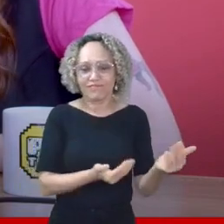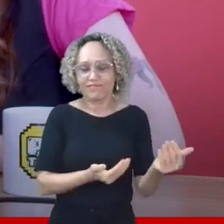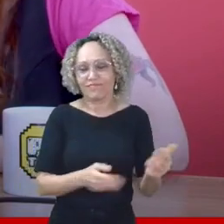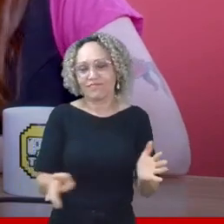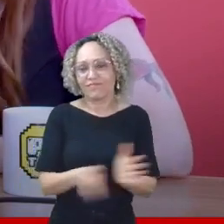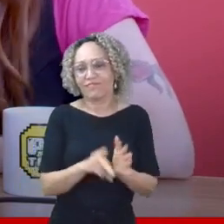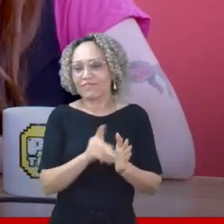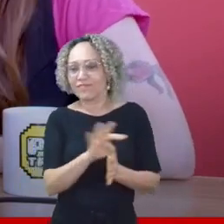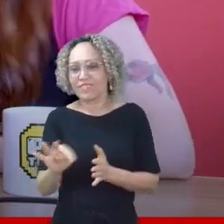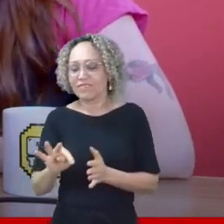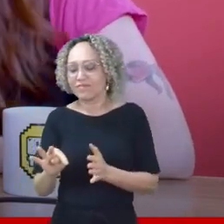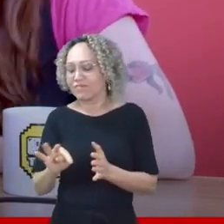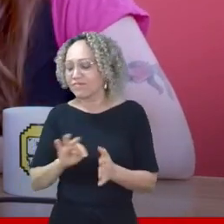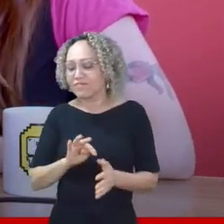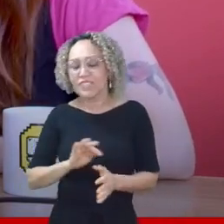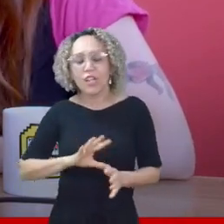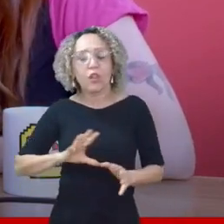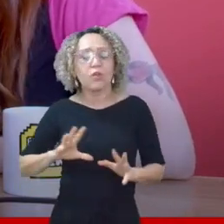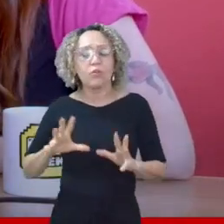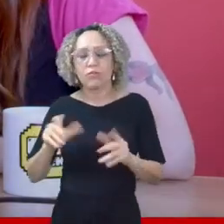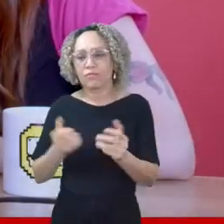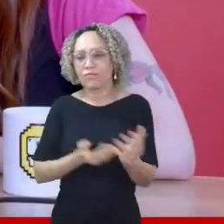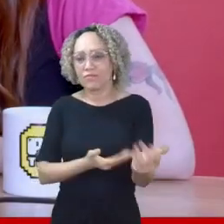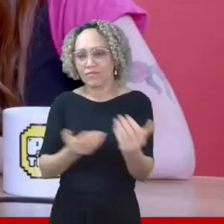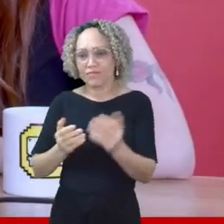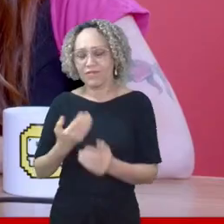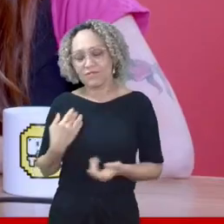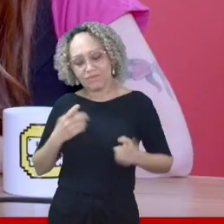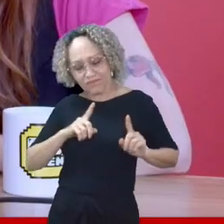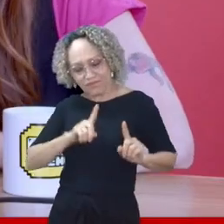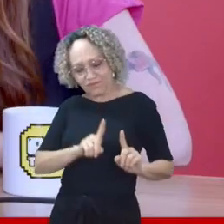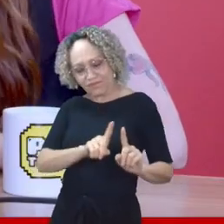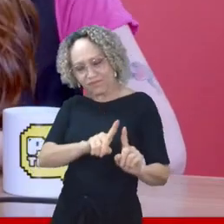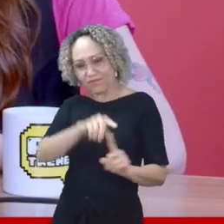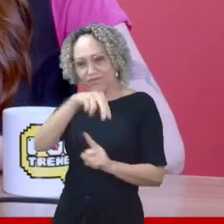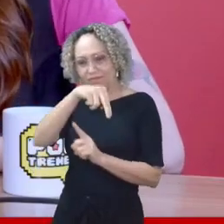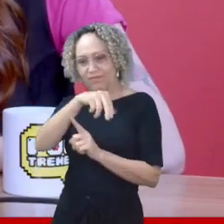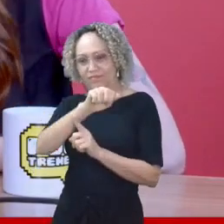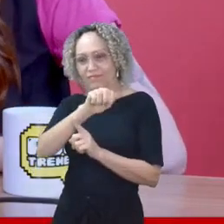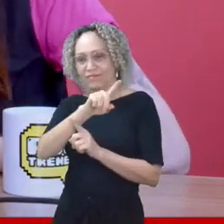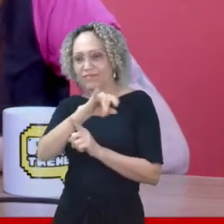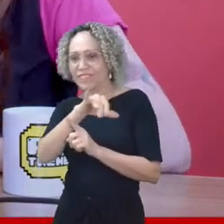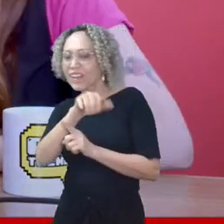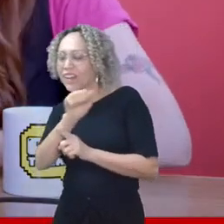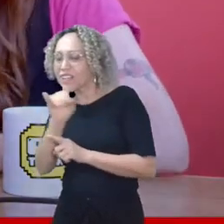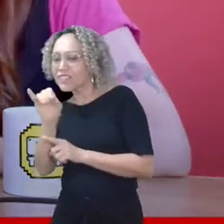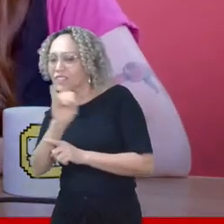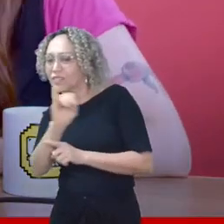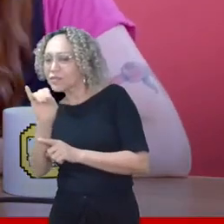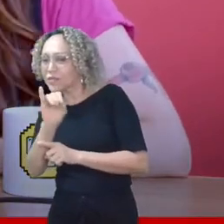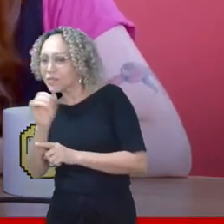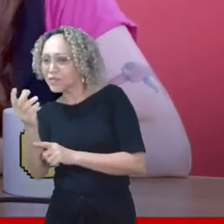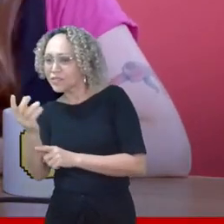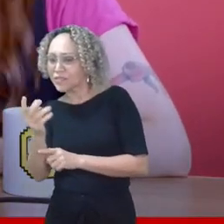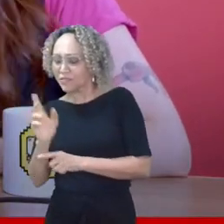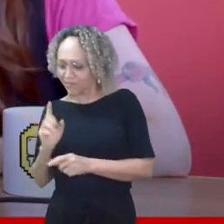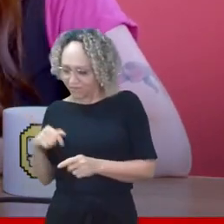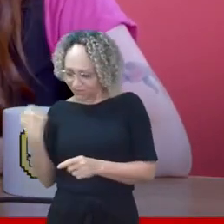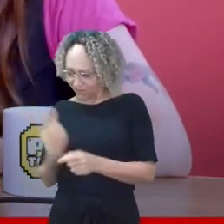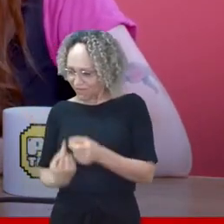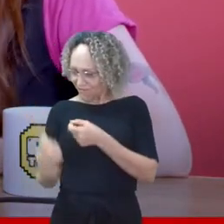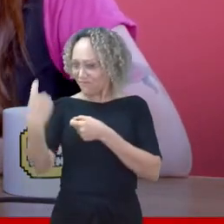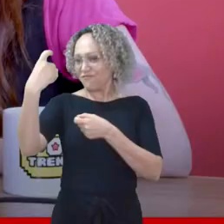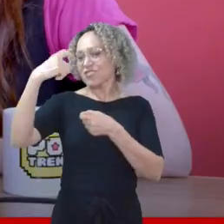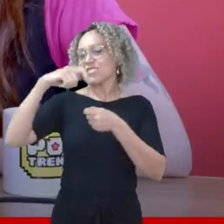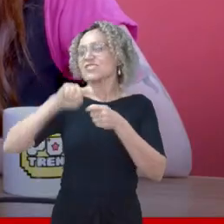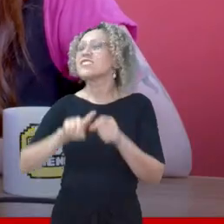todas as juventudes. E ao meu lado, minha companheira Nádia. Oi, Fran. Oi, gente. Oi, amiga. Vortemo. A gente